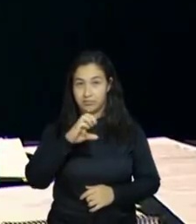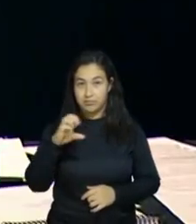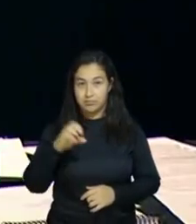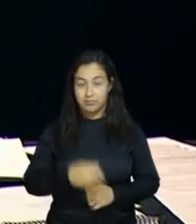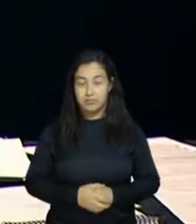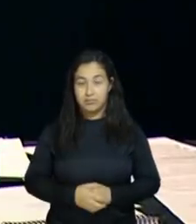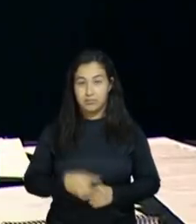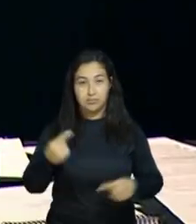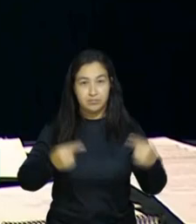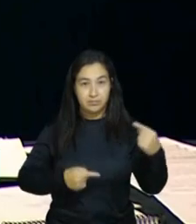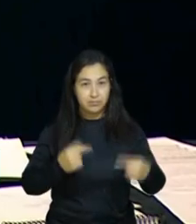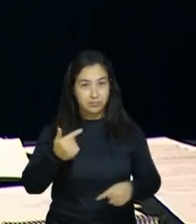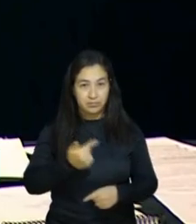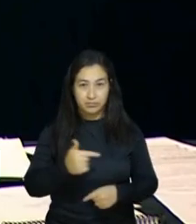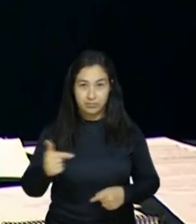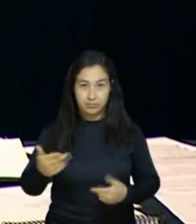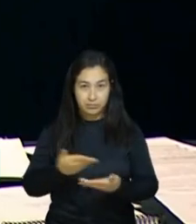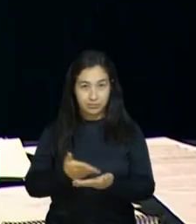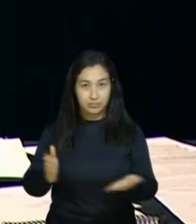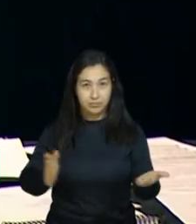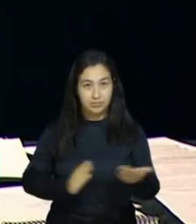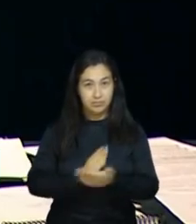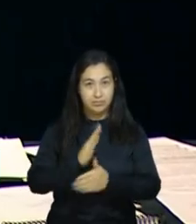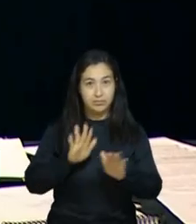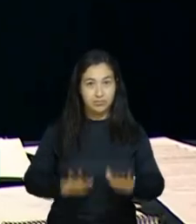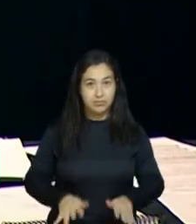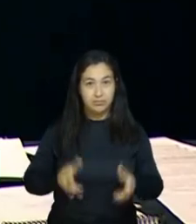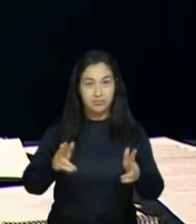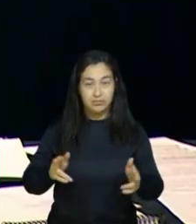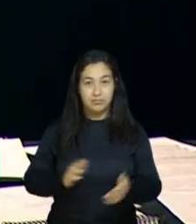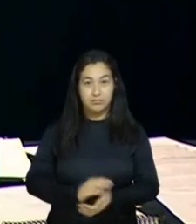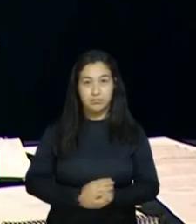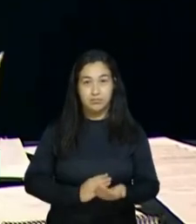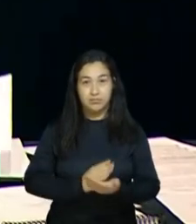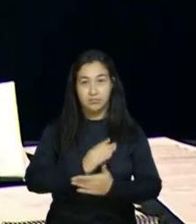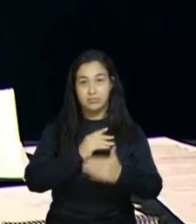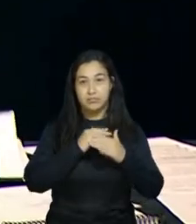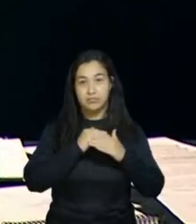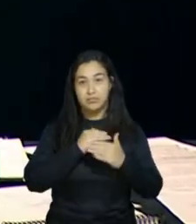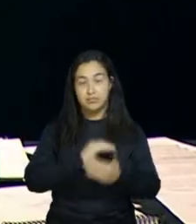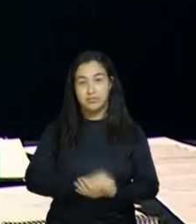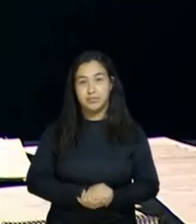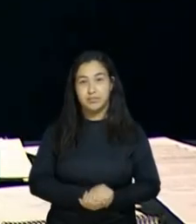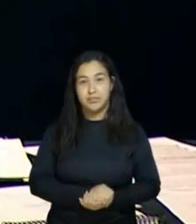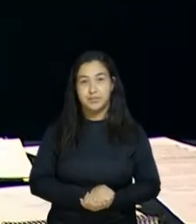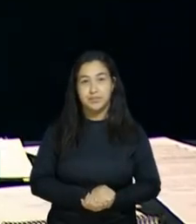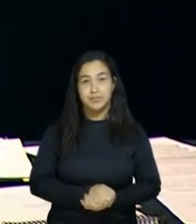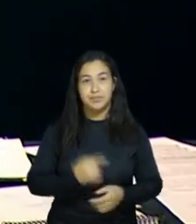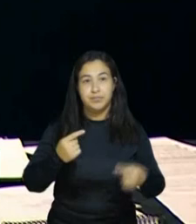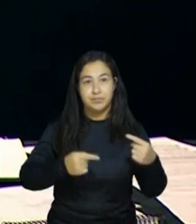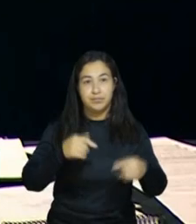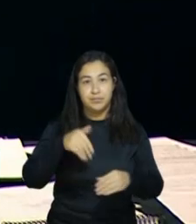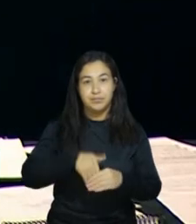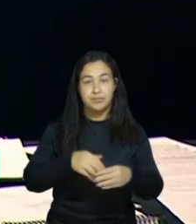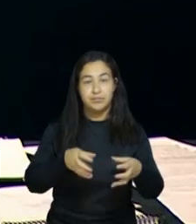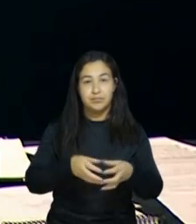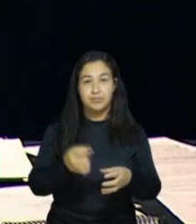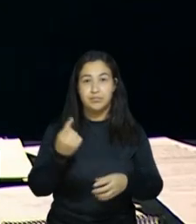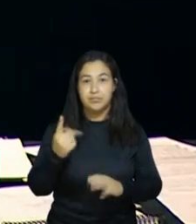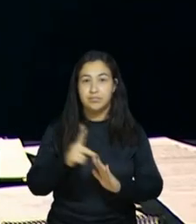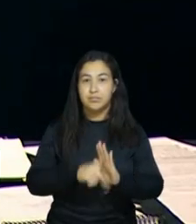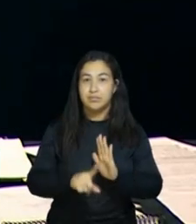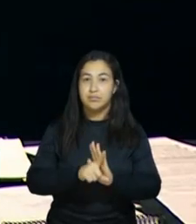discutir, em votação, deputados que aprovam, permaneçam como se encontram. Aprovado por unanimidade. Discussão e votação em turno único do projeto